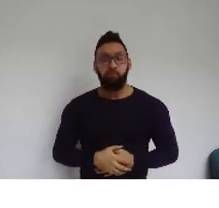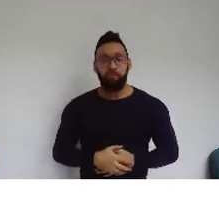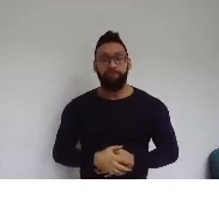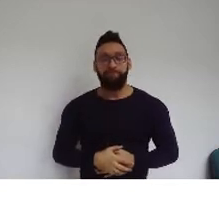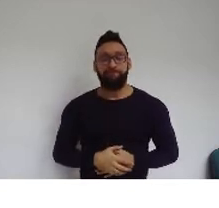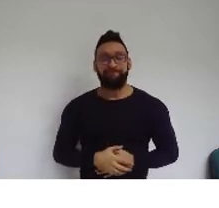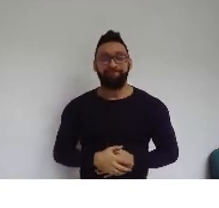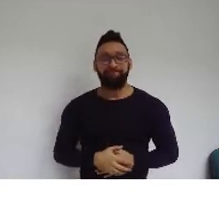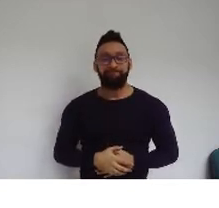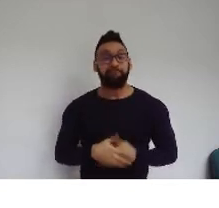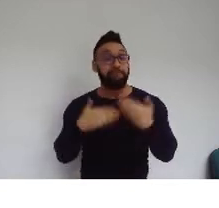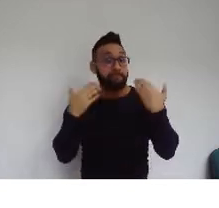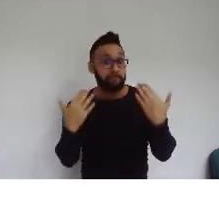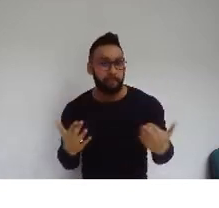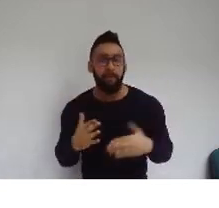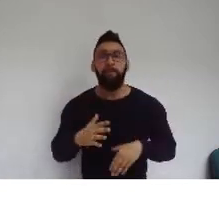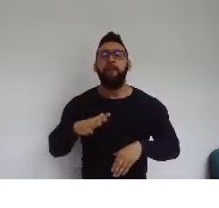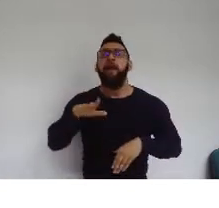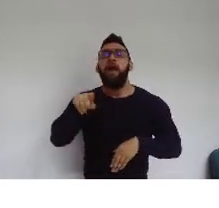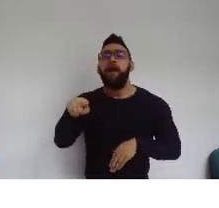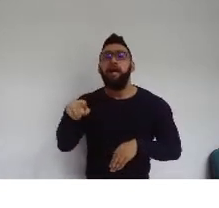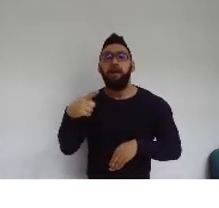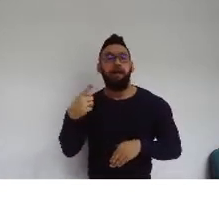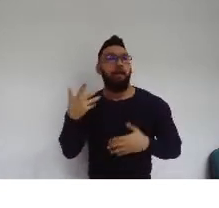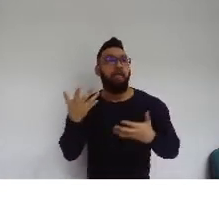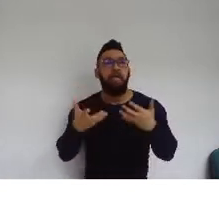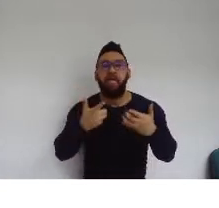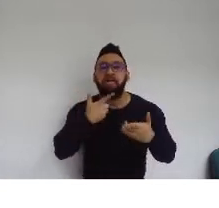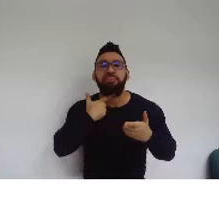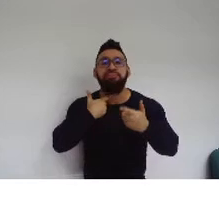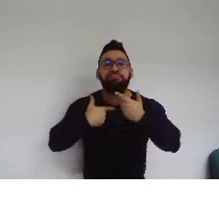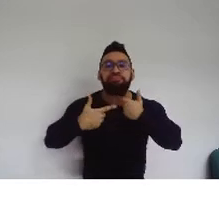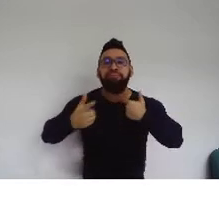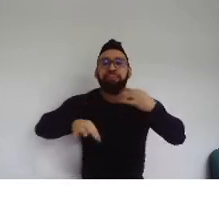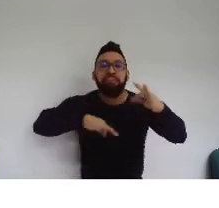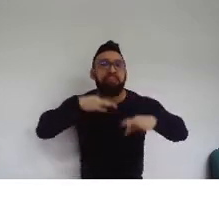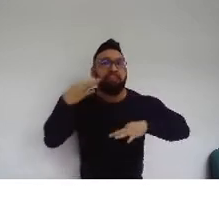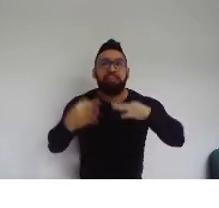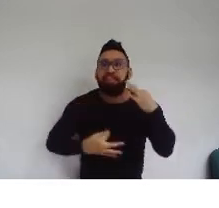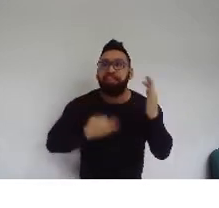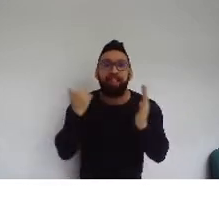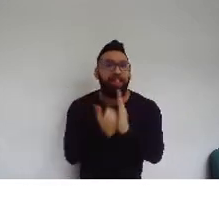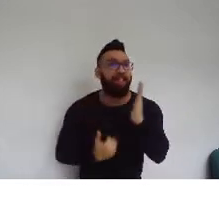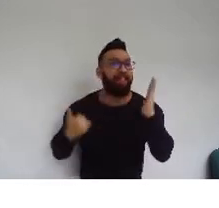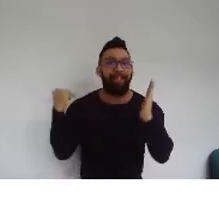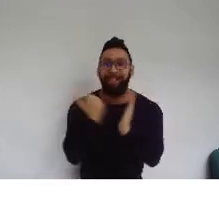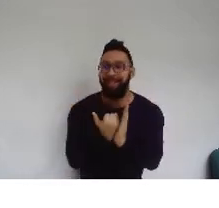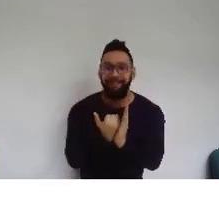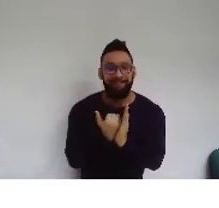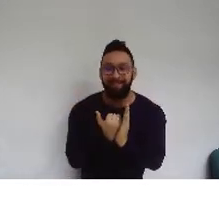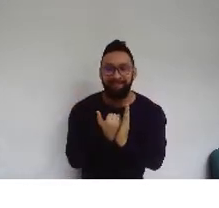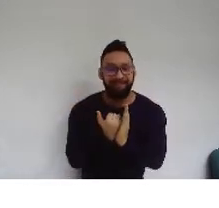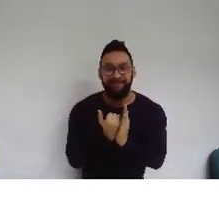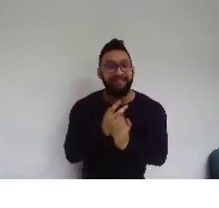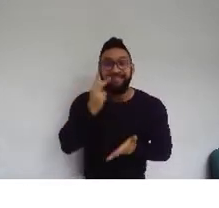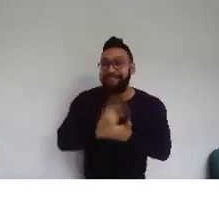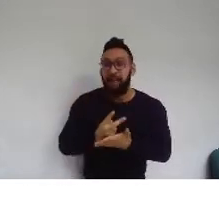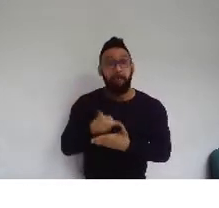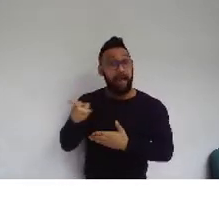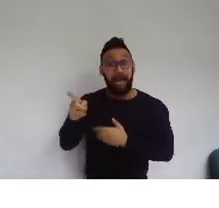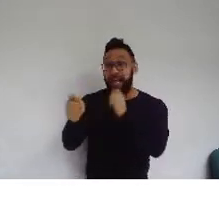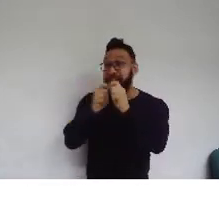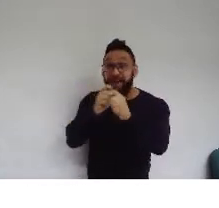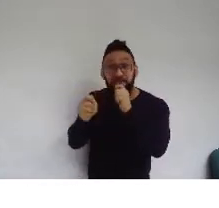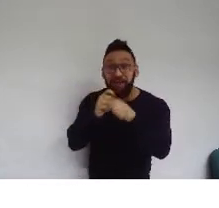né? Do gozo sexual. E, como a gente pôde ver nos relatos de João, para